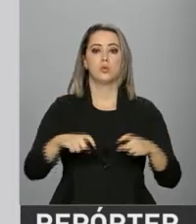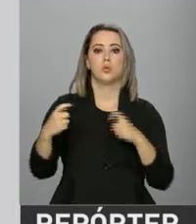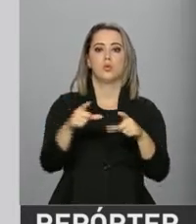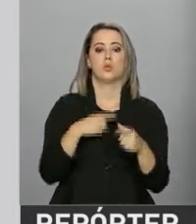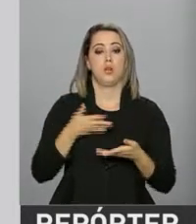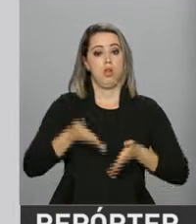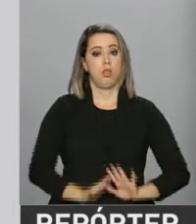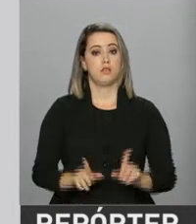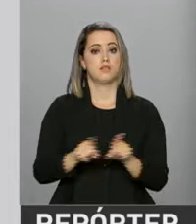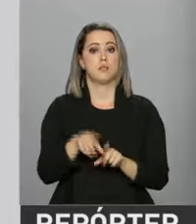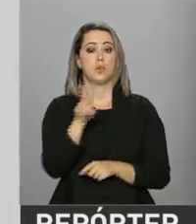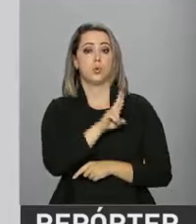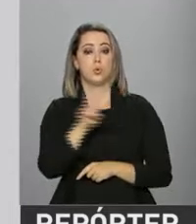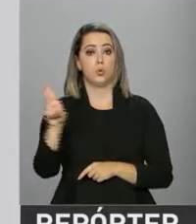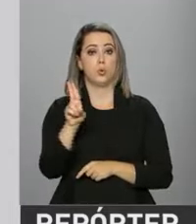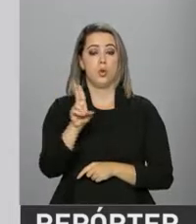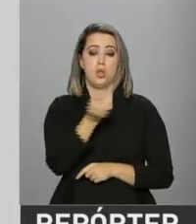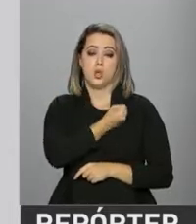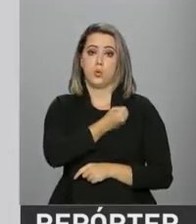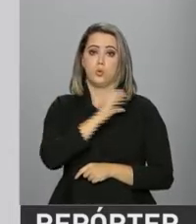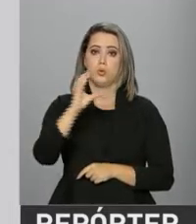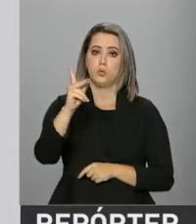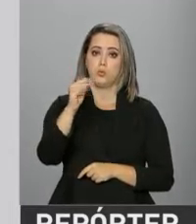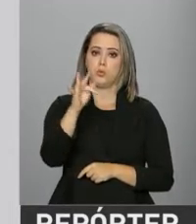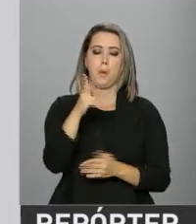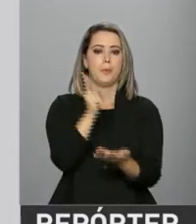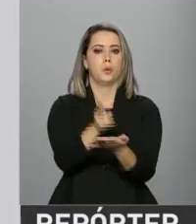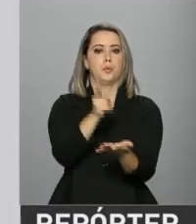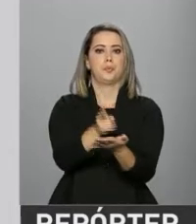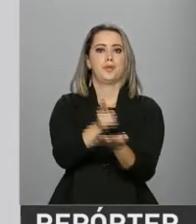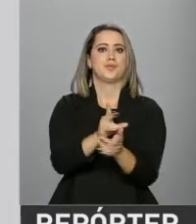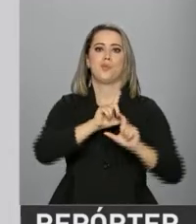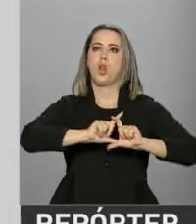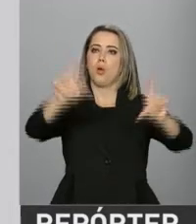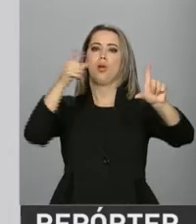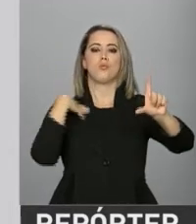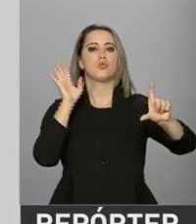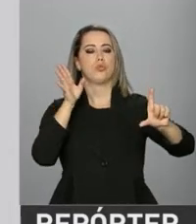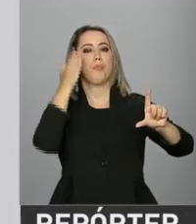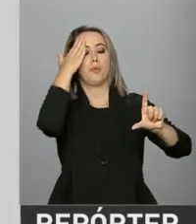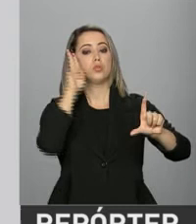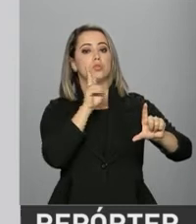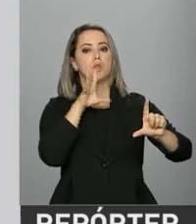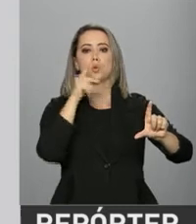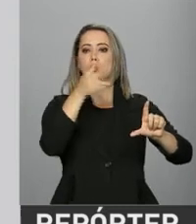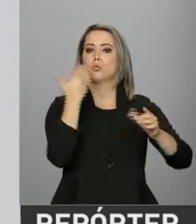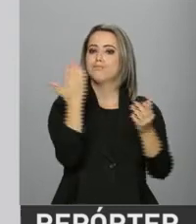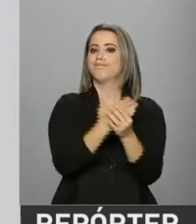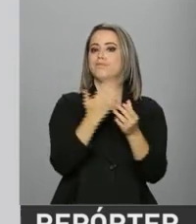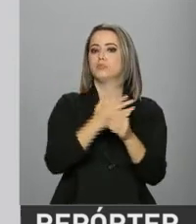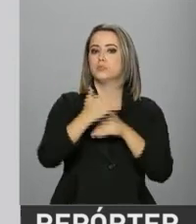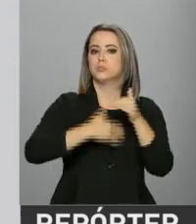data de nascimento eo número do cpf e pronto no mesmo endereço eletrônico o jovem poderá acompanhar todo o processo